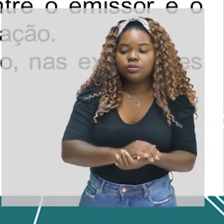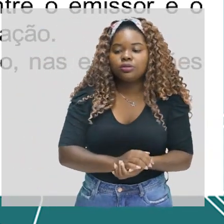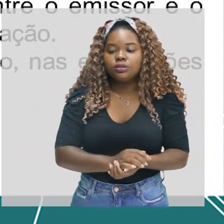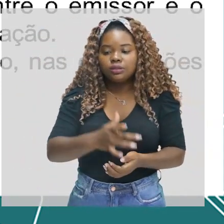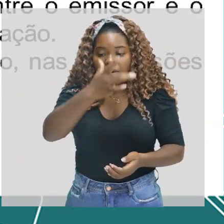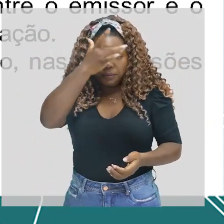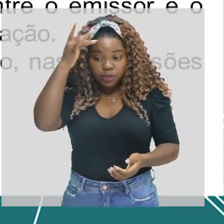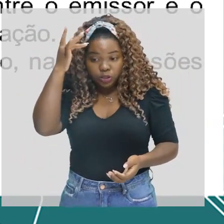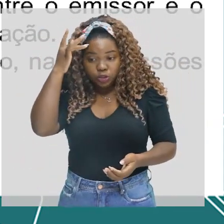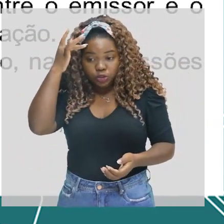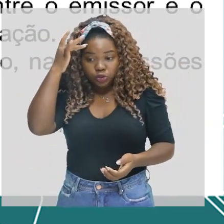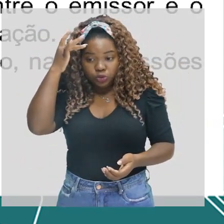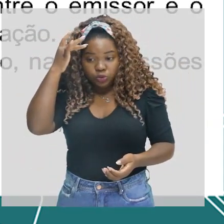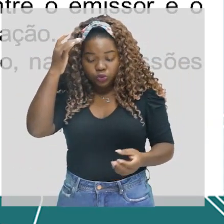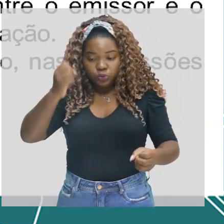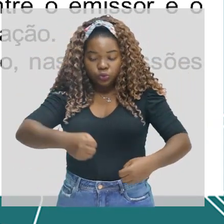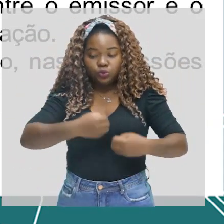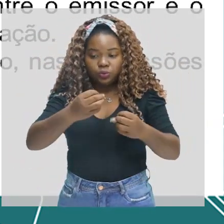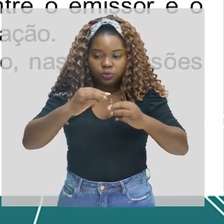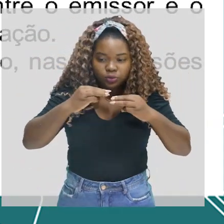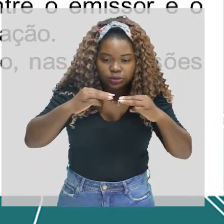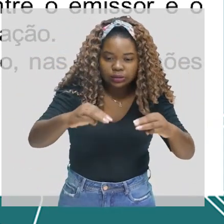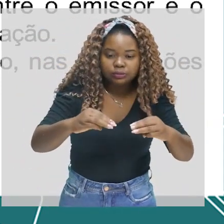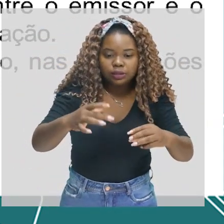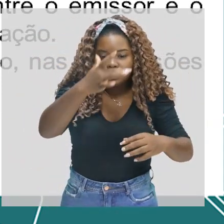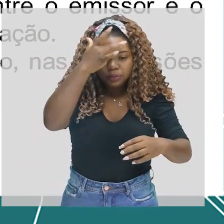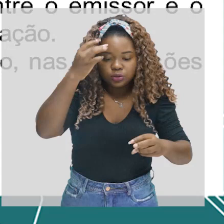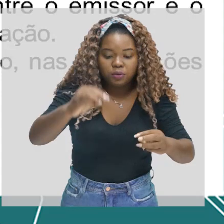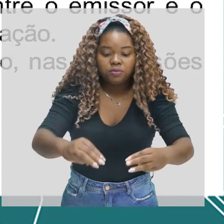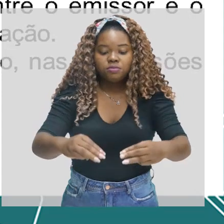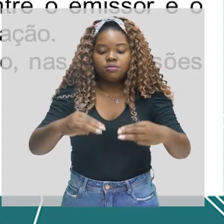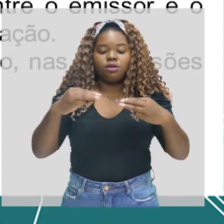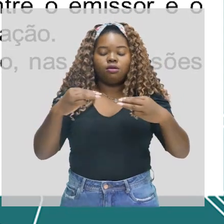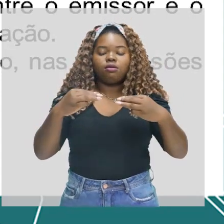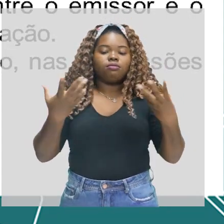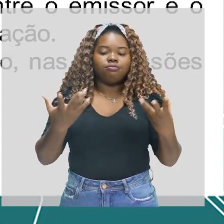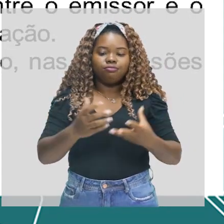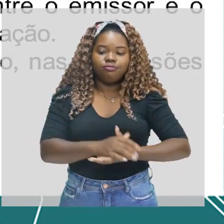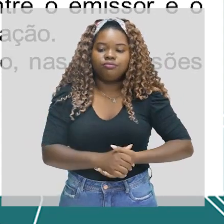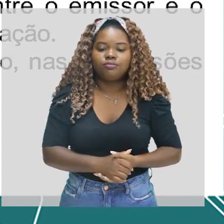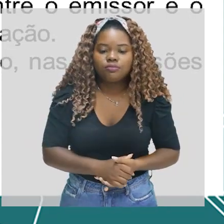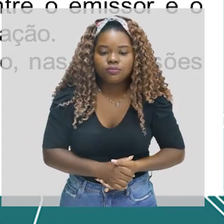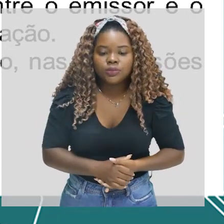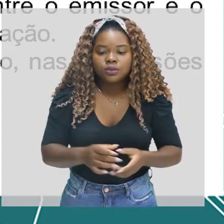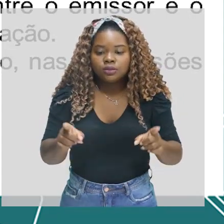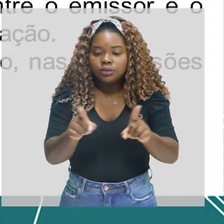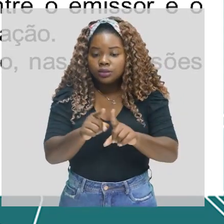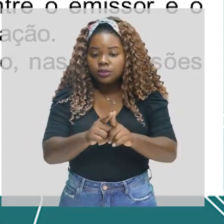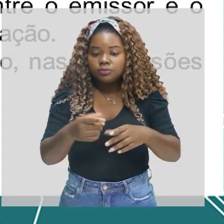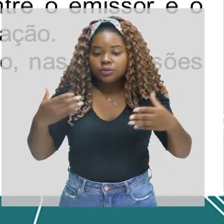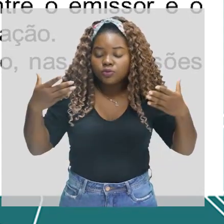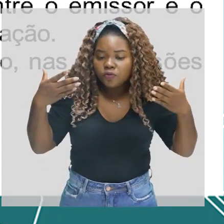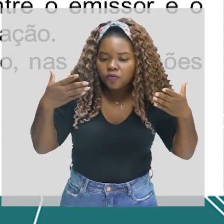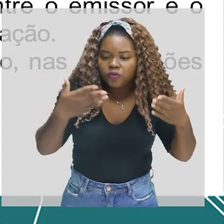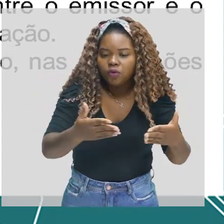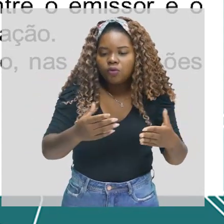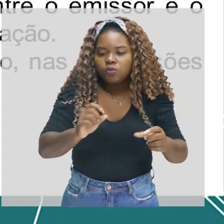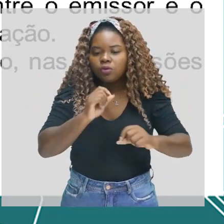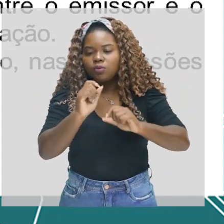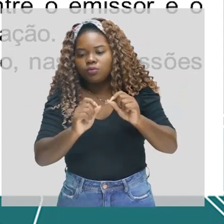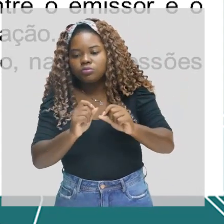o emissor e o receptor da mensagem. Aqui, o foco reside no canal da